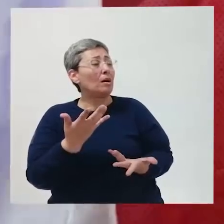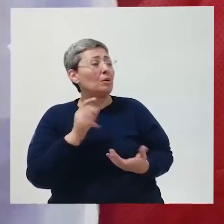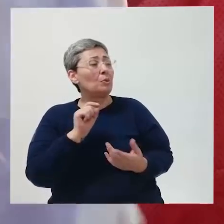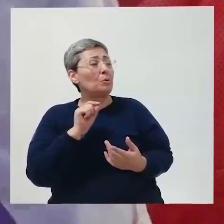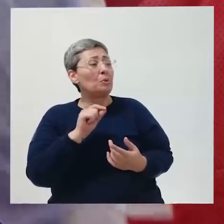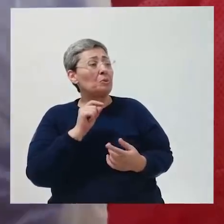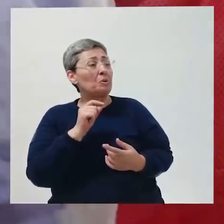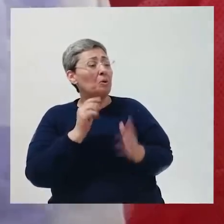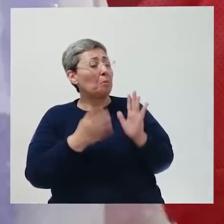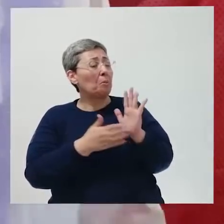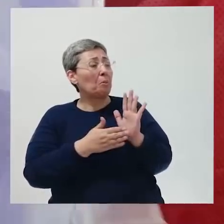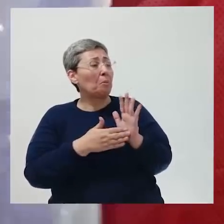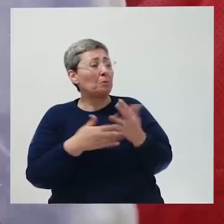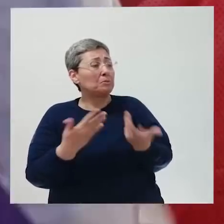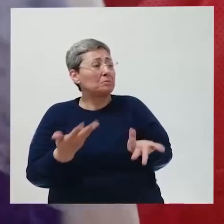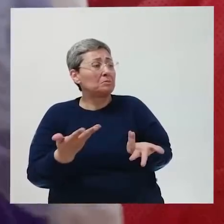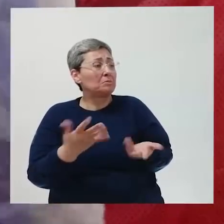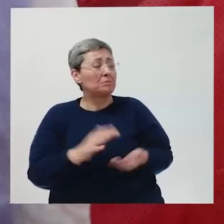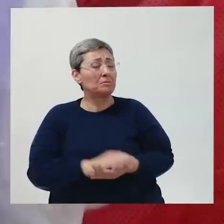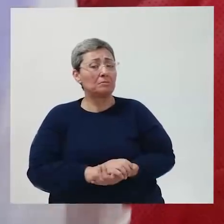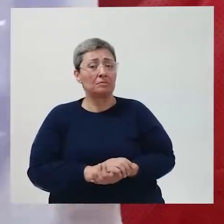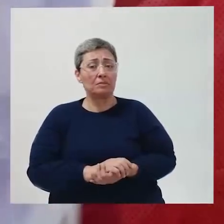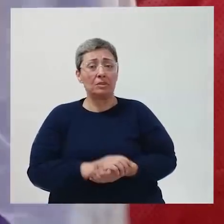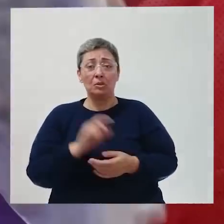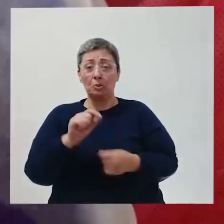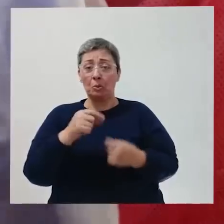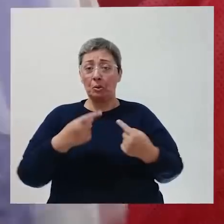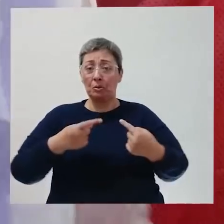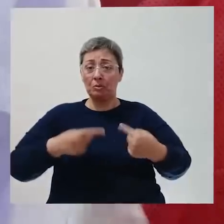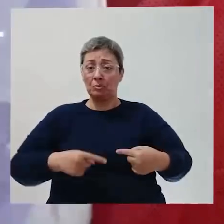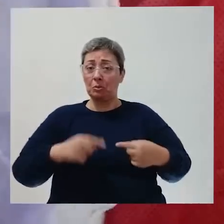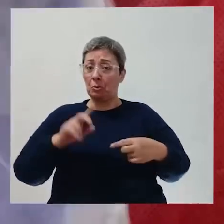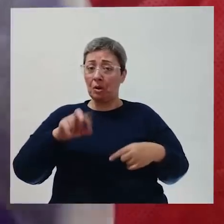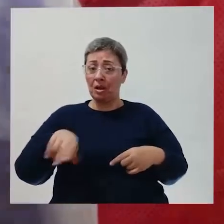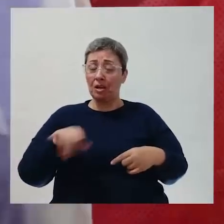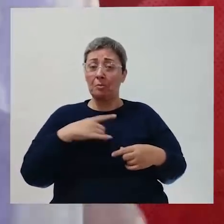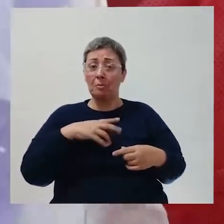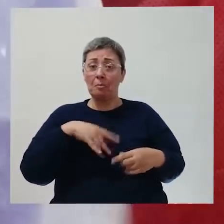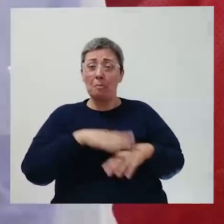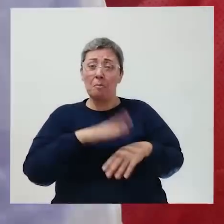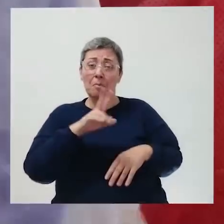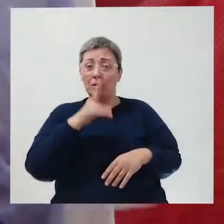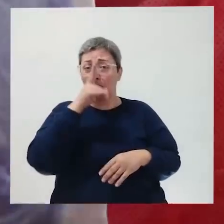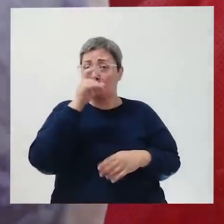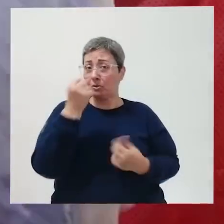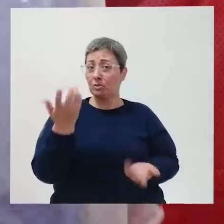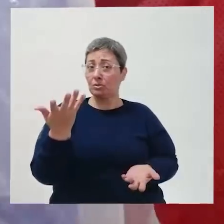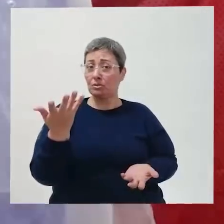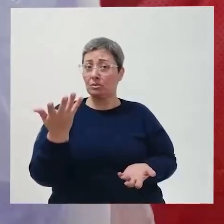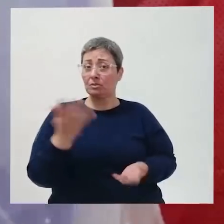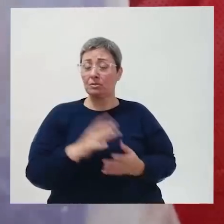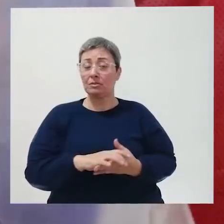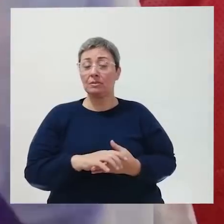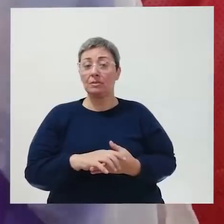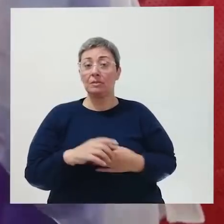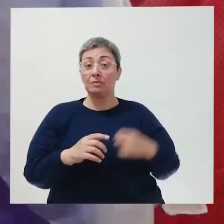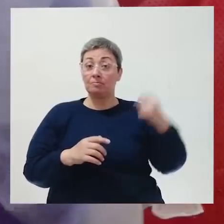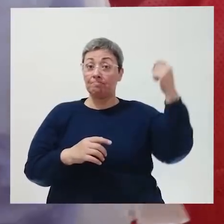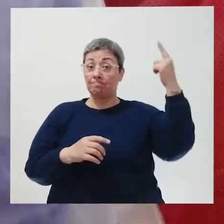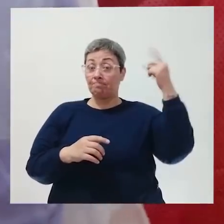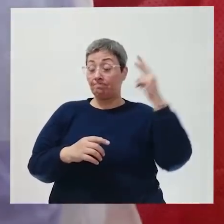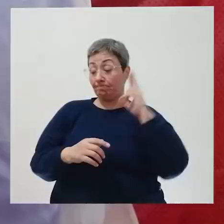sua proposta, senhor sol. O desafio não era ver quem era mais forte? E aí o